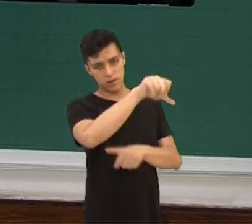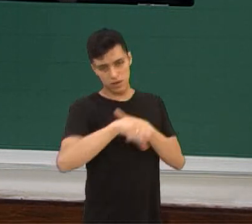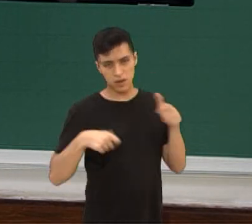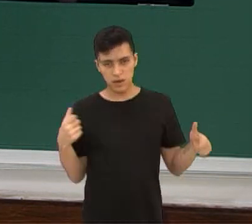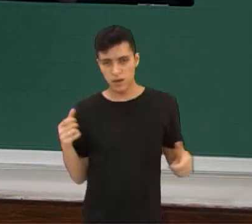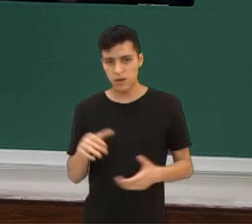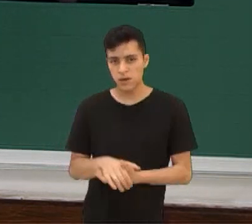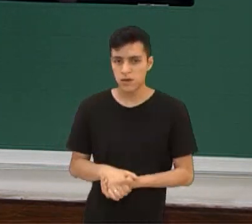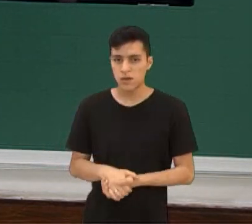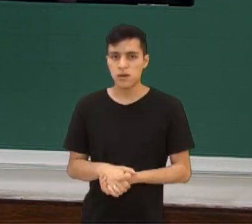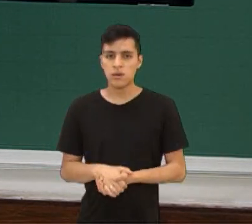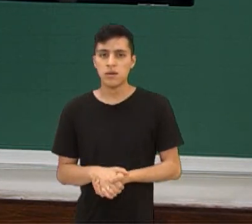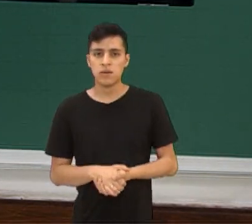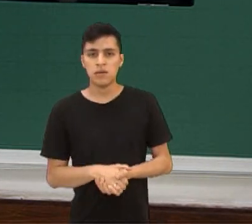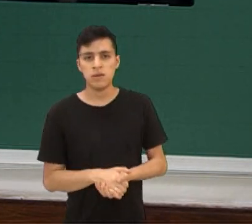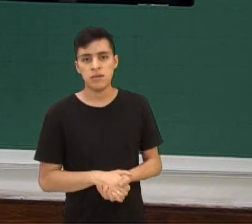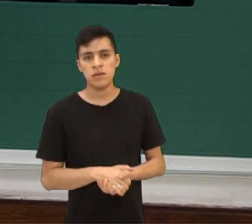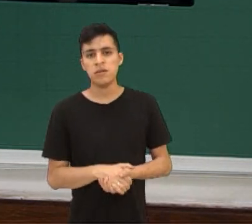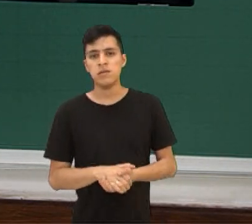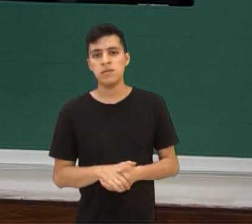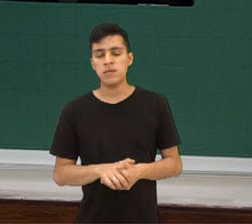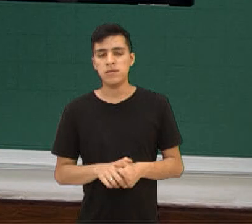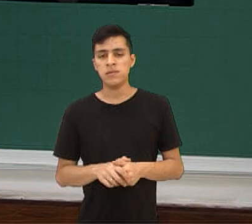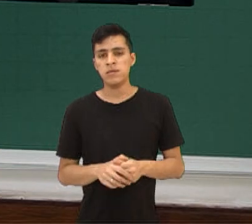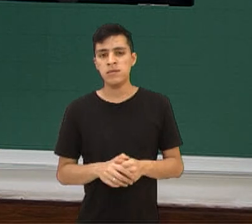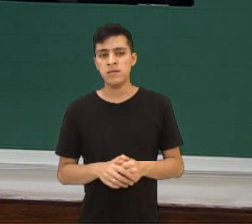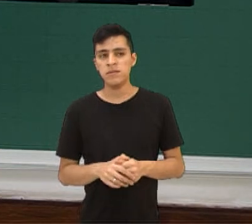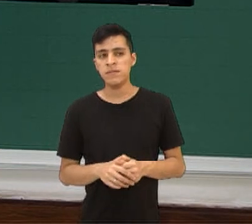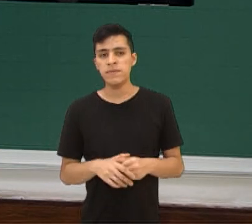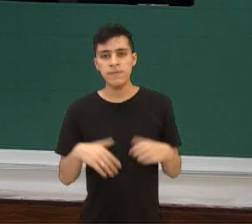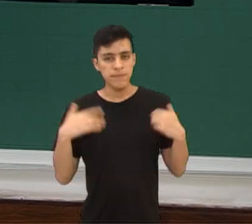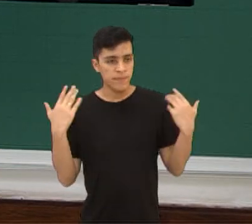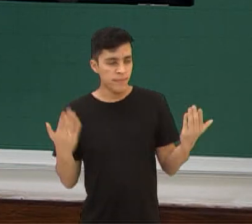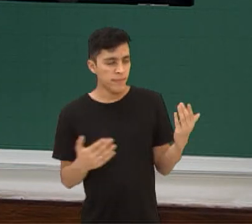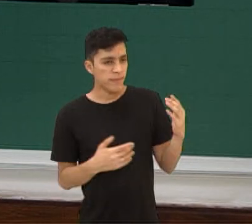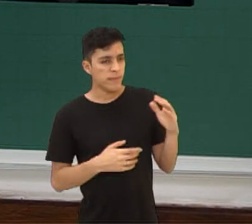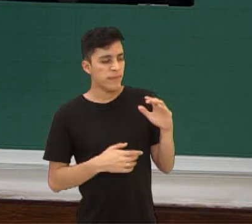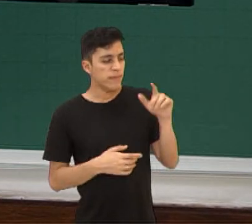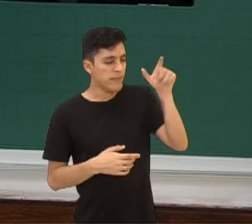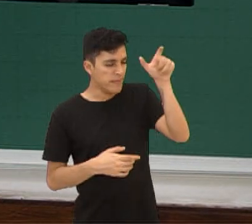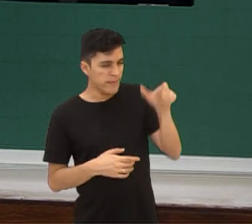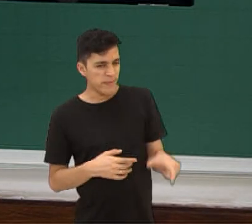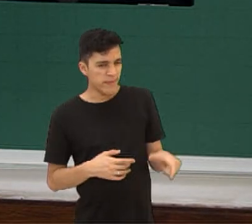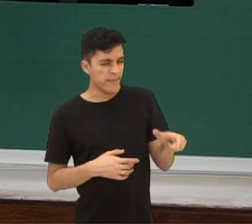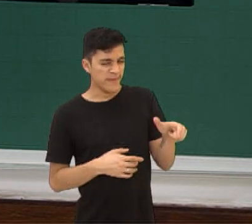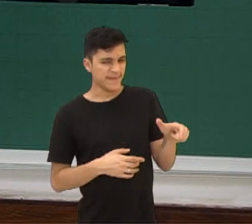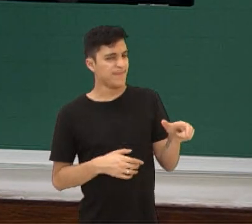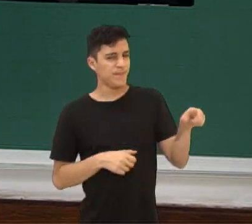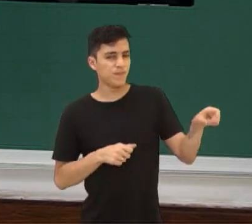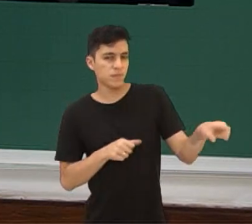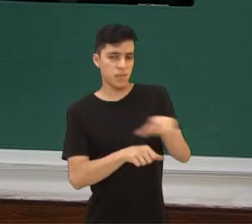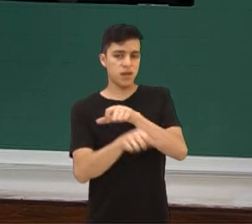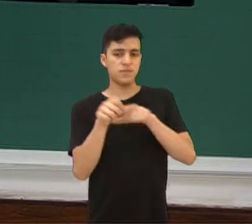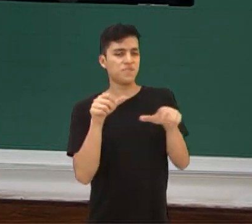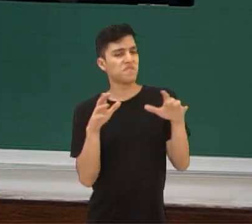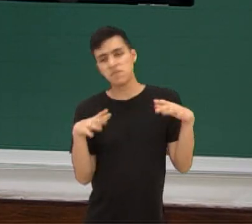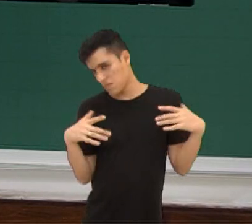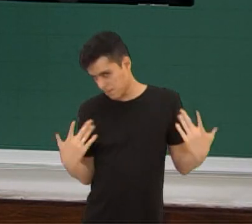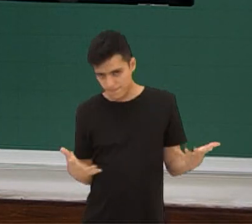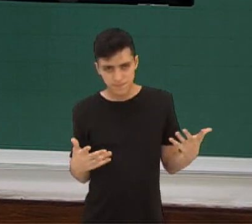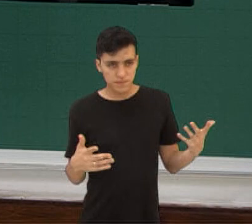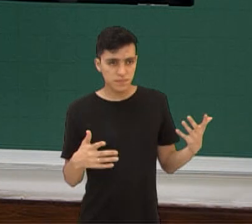ha hecho budista depois de su viaje al Tíbet. Então, o Juan se transformou,